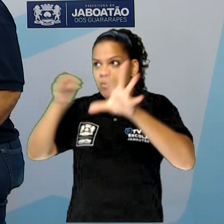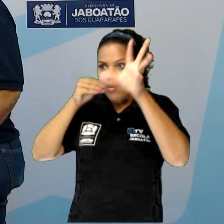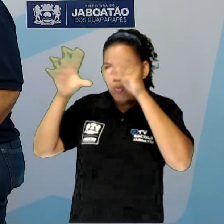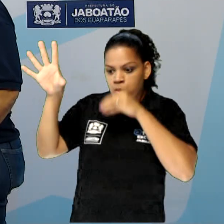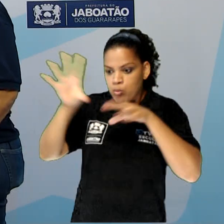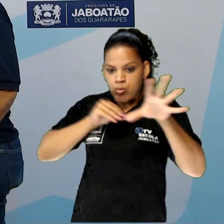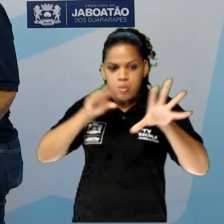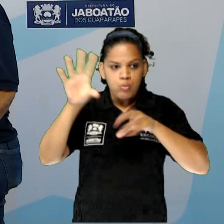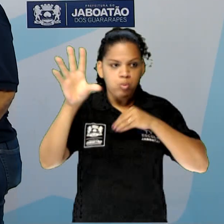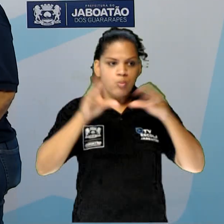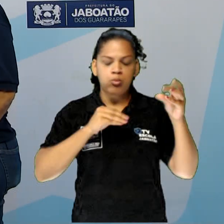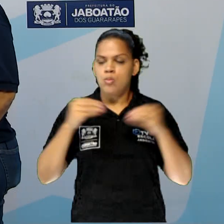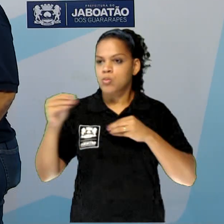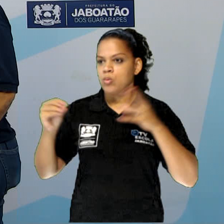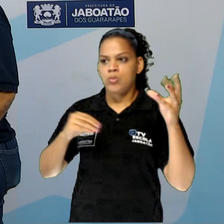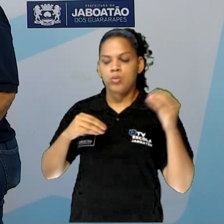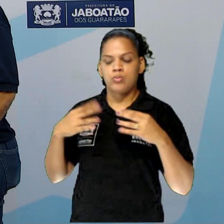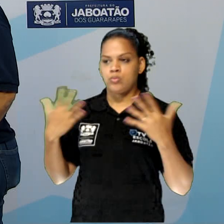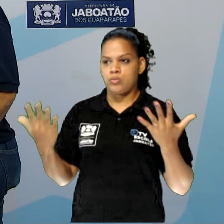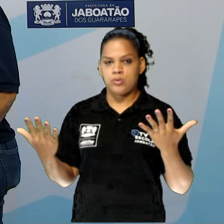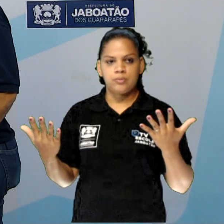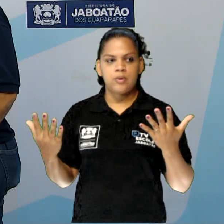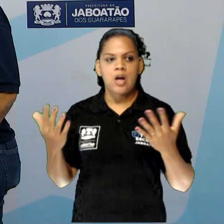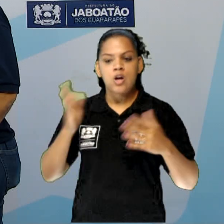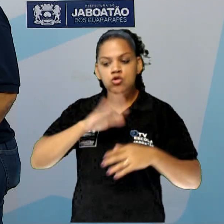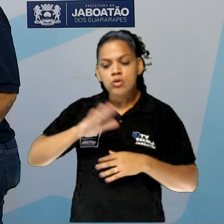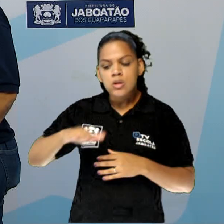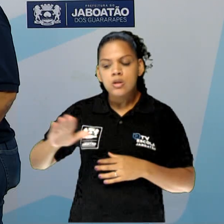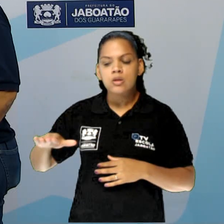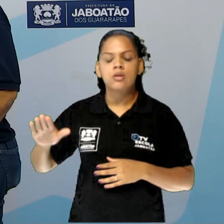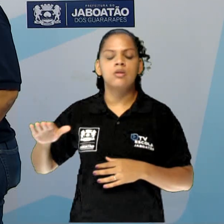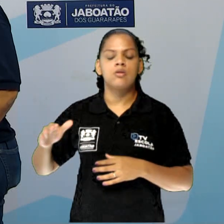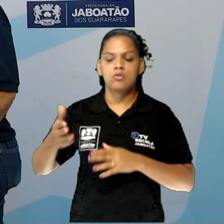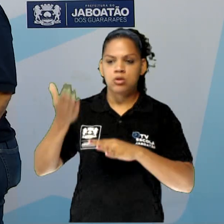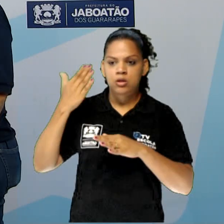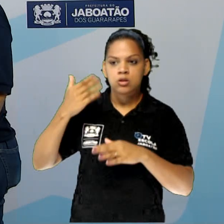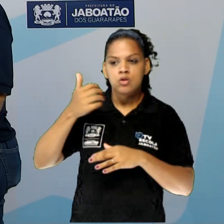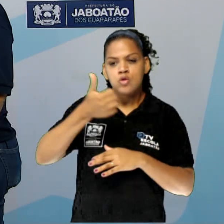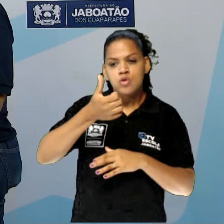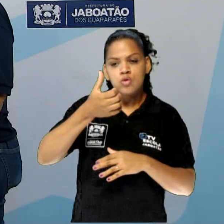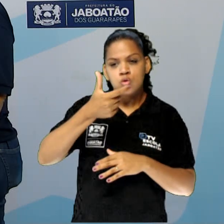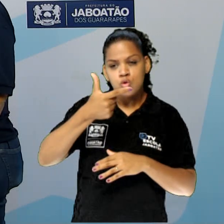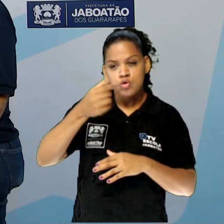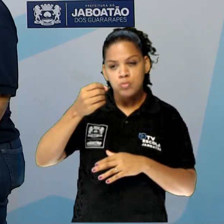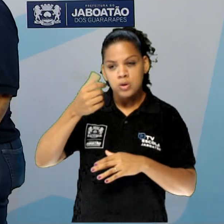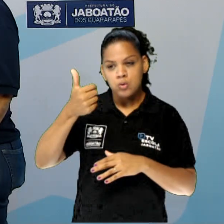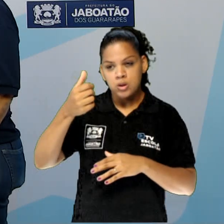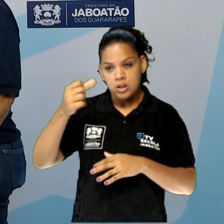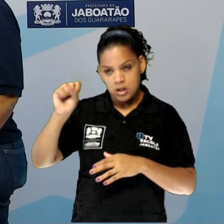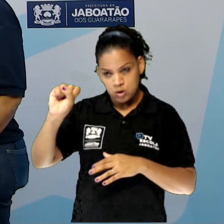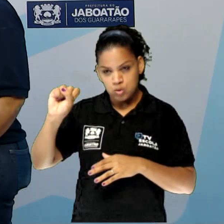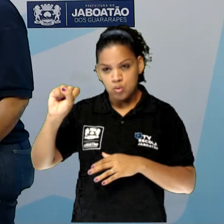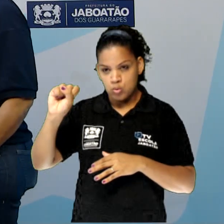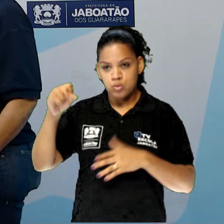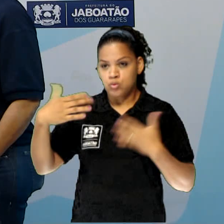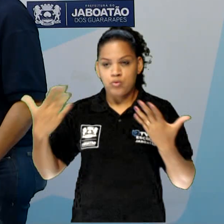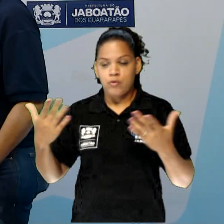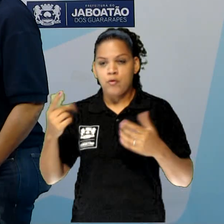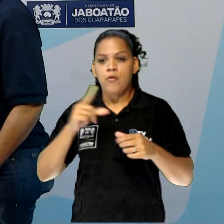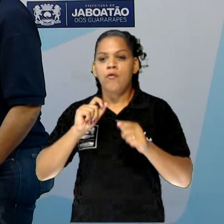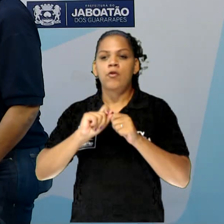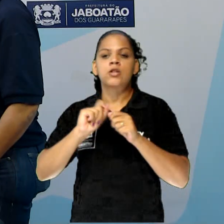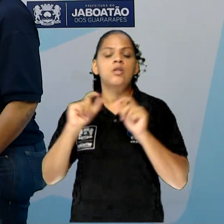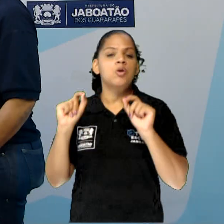todos? O que é que as crianças nascidas em 2018 vão tomar como garantido? Venha descobrir o que o futuro reserva